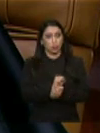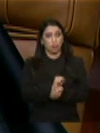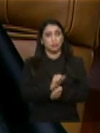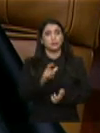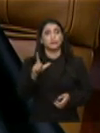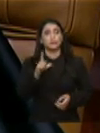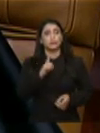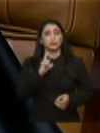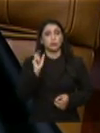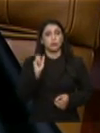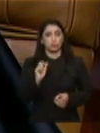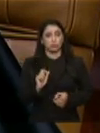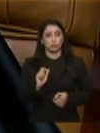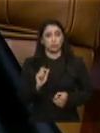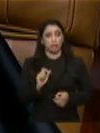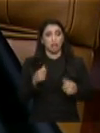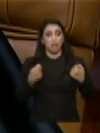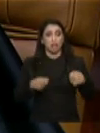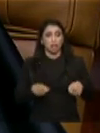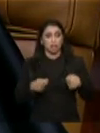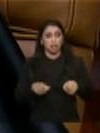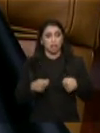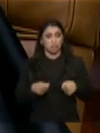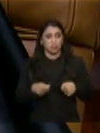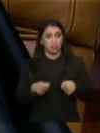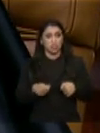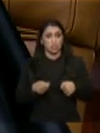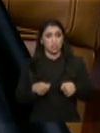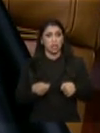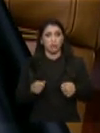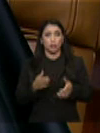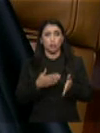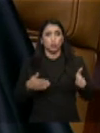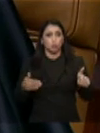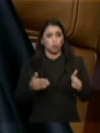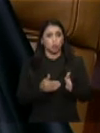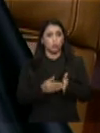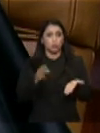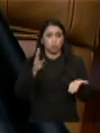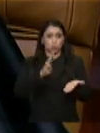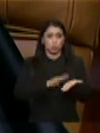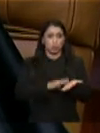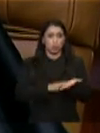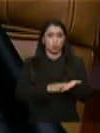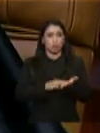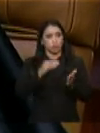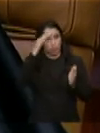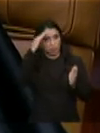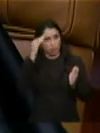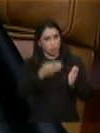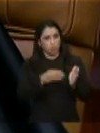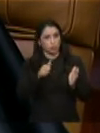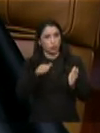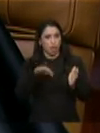vista a necessidade do quórum completo, conforme a ata do julgamento. Na